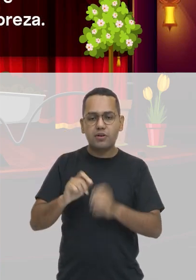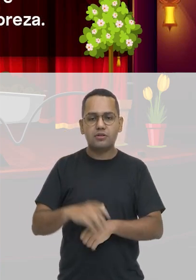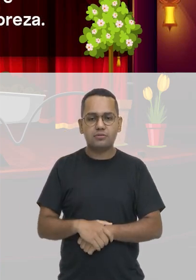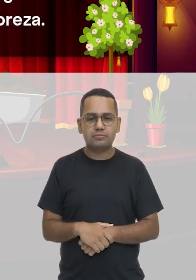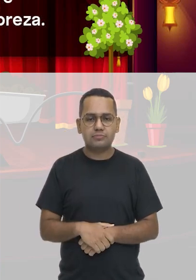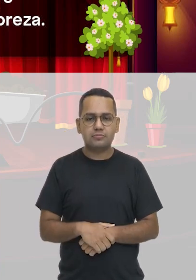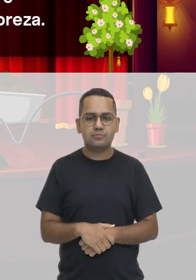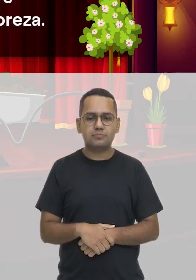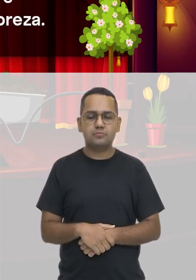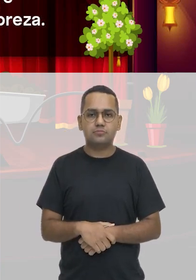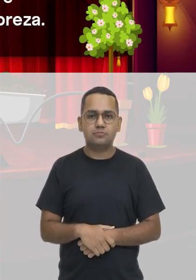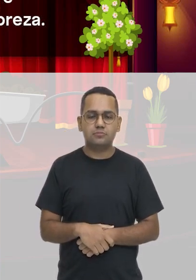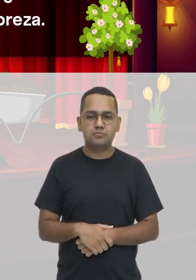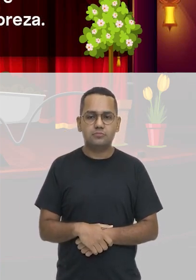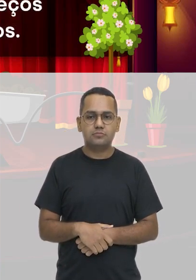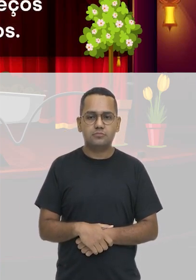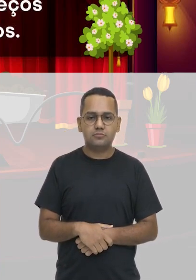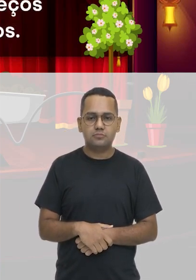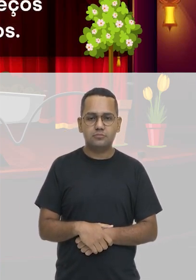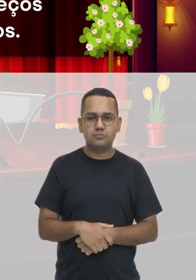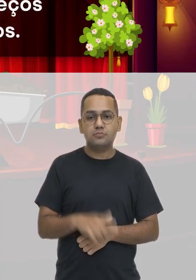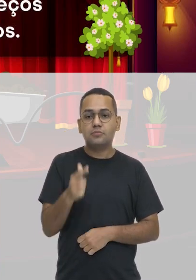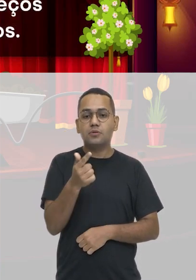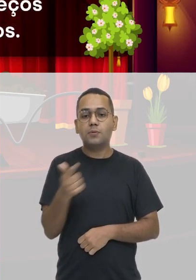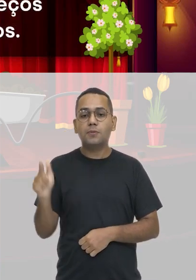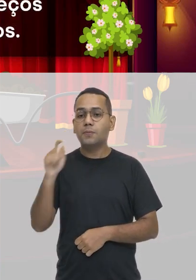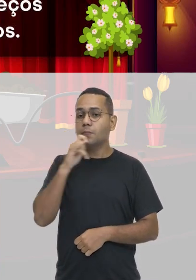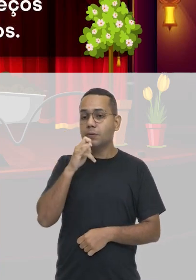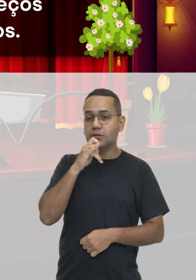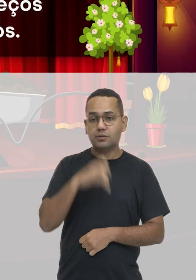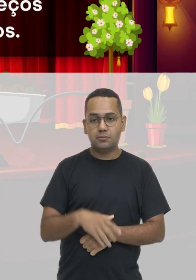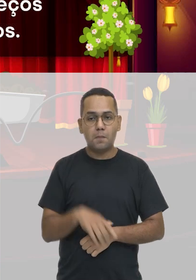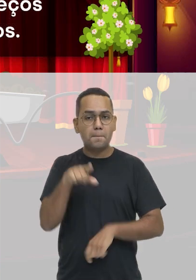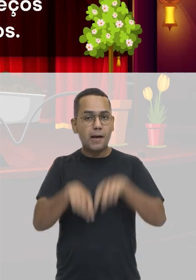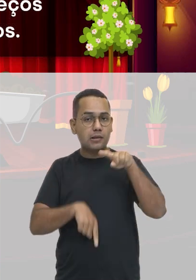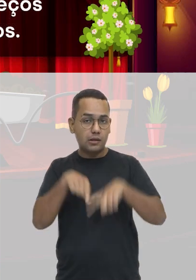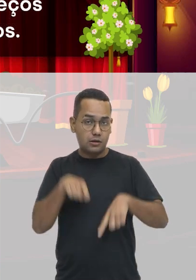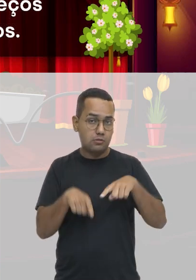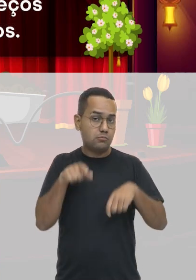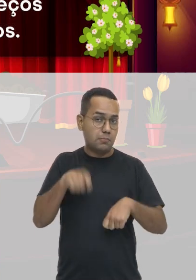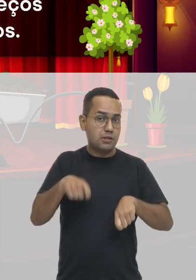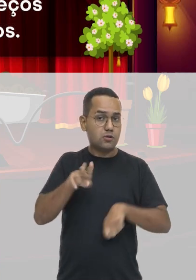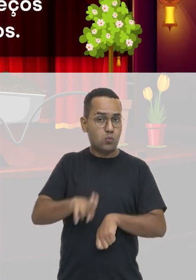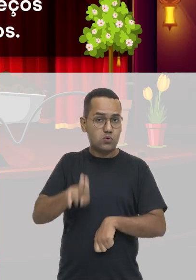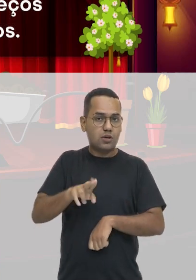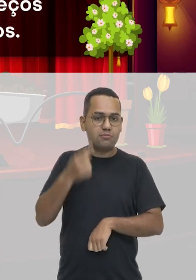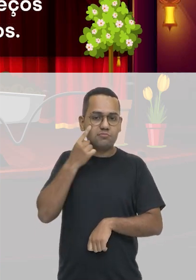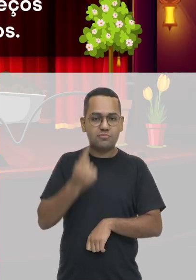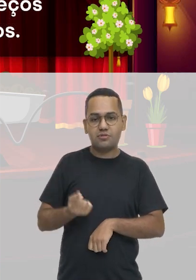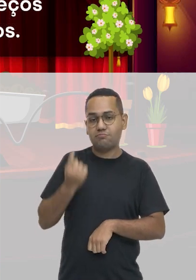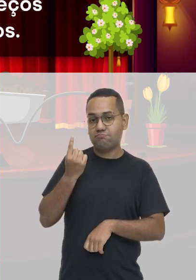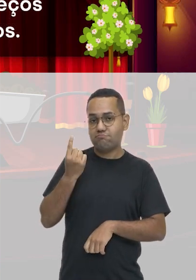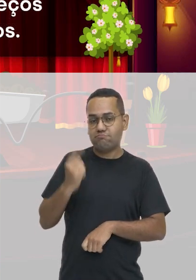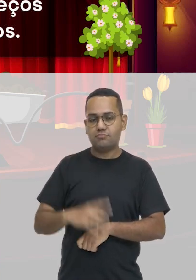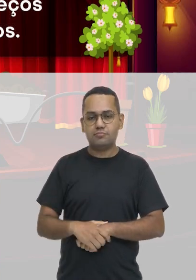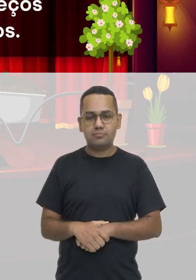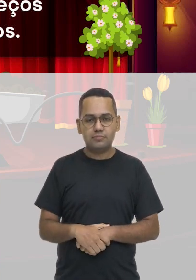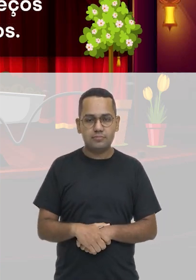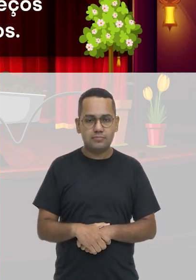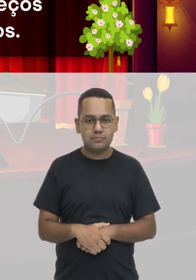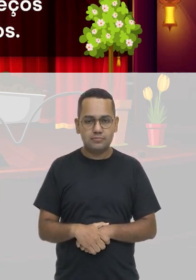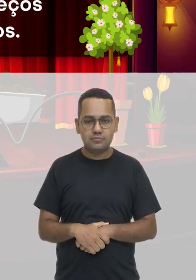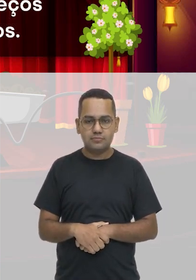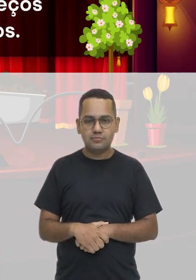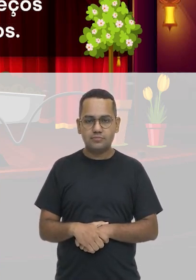ele é arrumado, nós também temos os adereços que compõem. E aqui, trouxe para vocês, nós falamos o quê? A